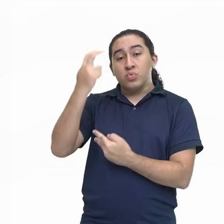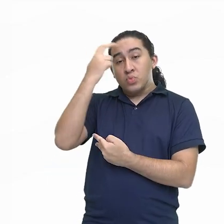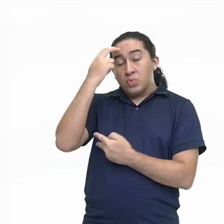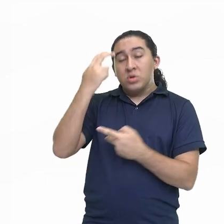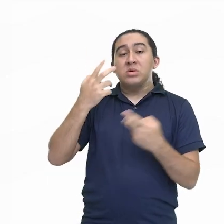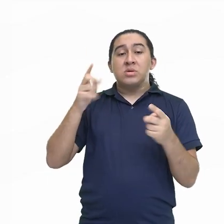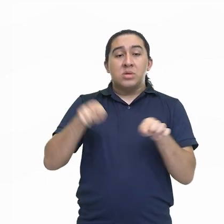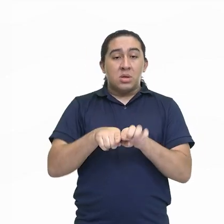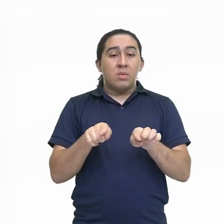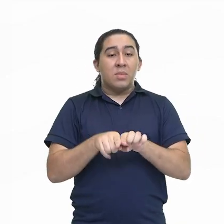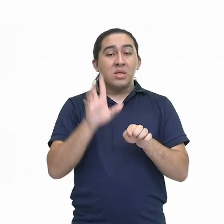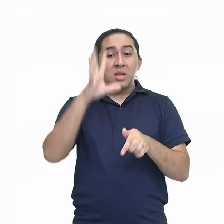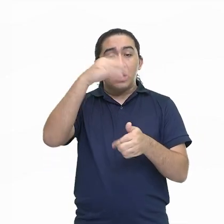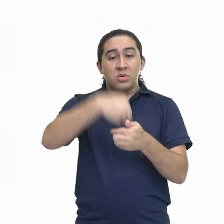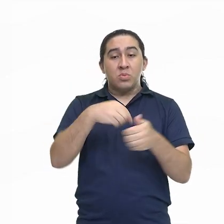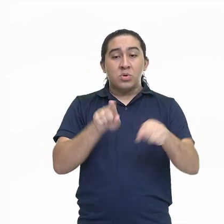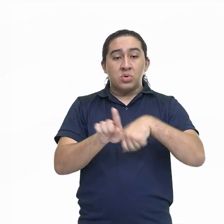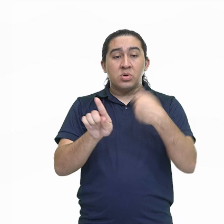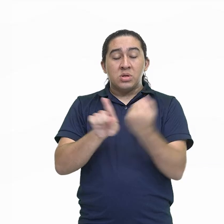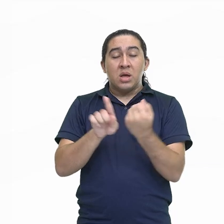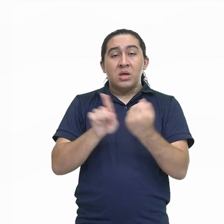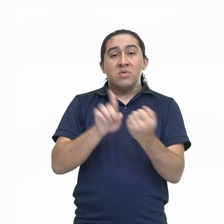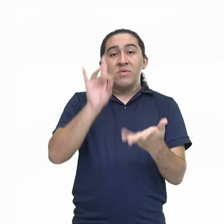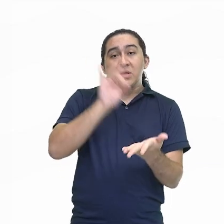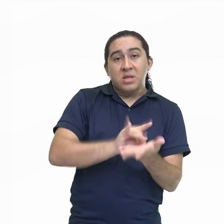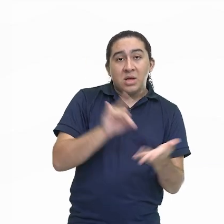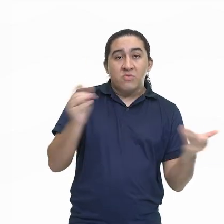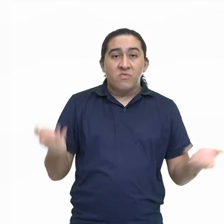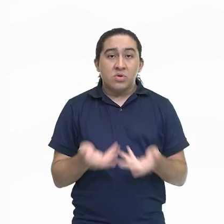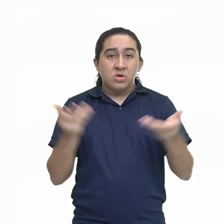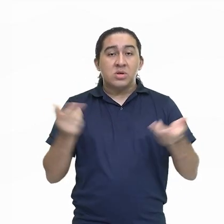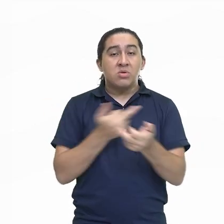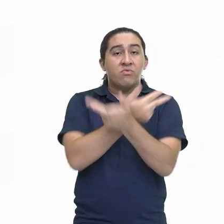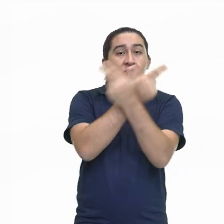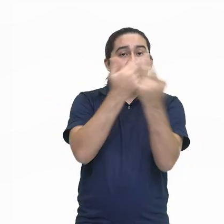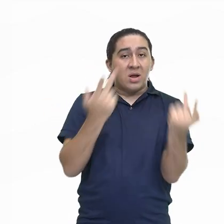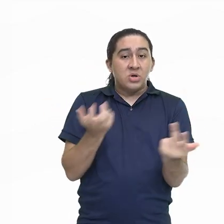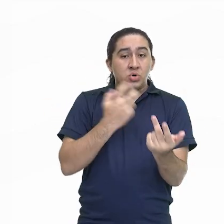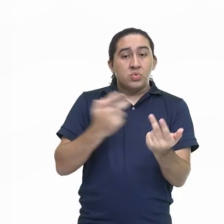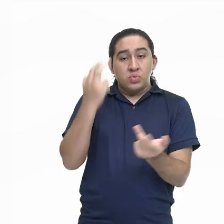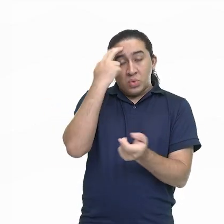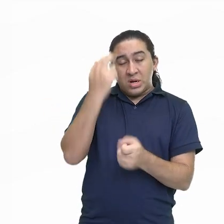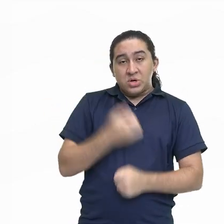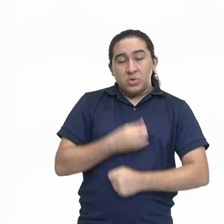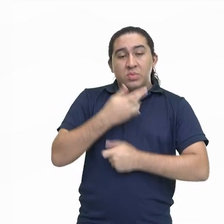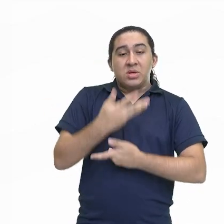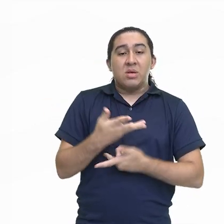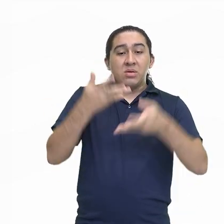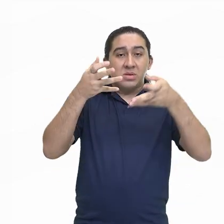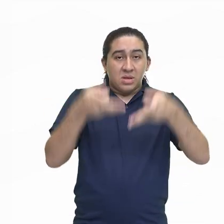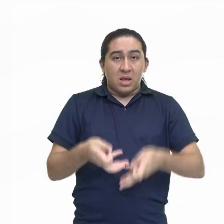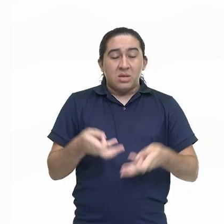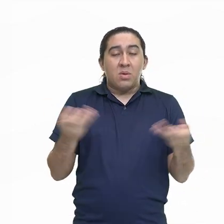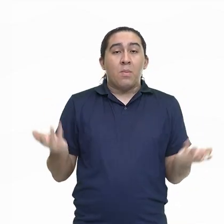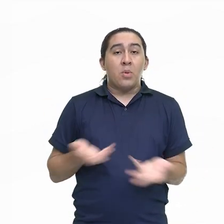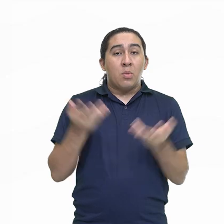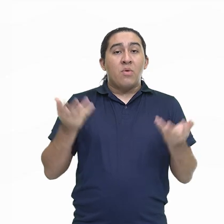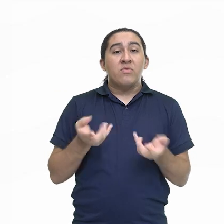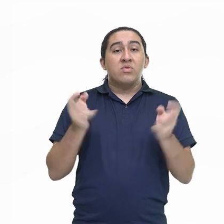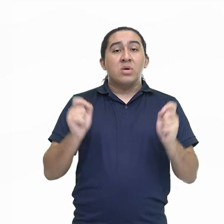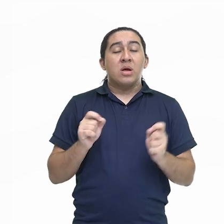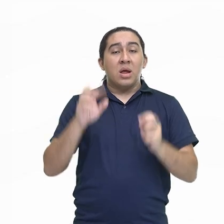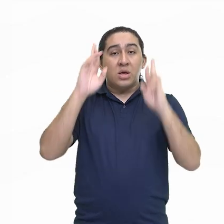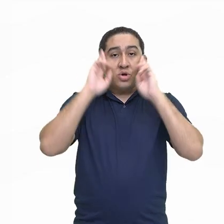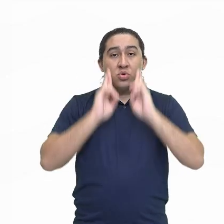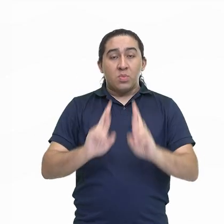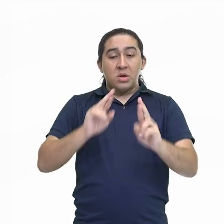culturas em uma sociedade, reconhecendo e valorizando a pluralidade de expressões culturais, promovendo o